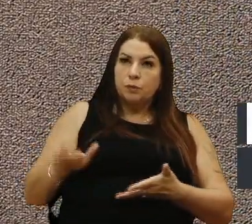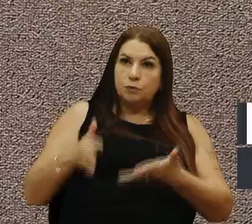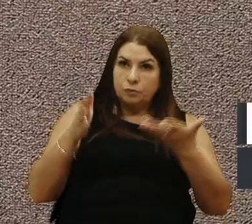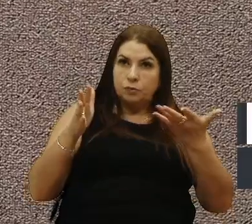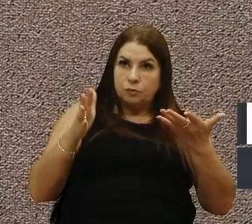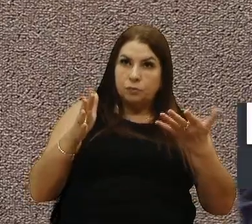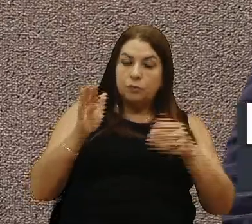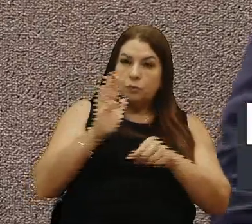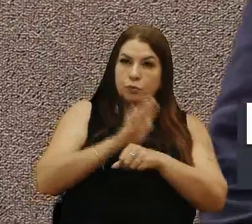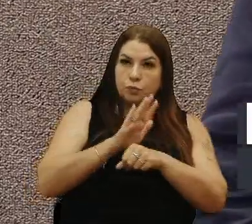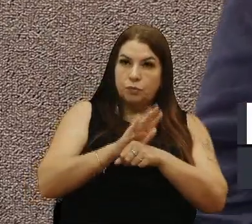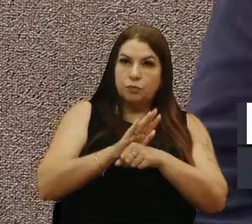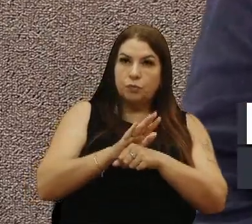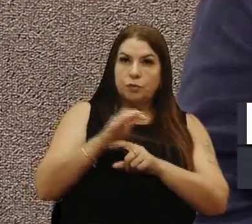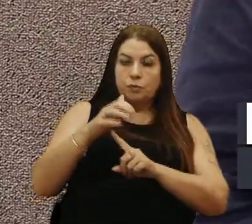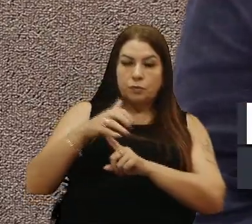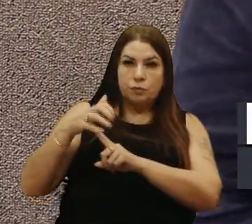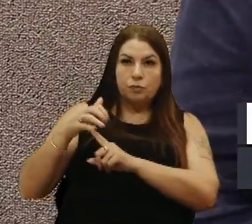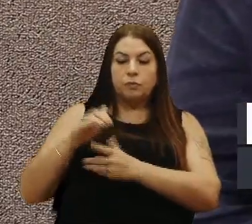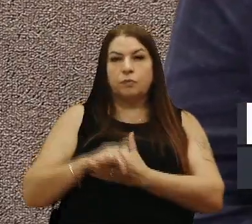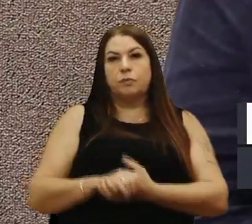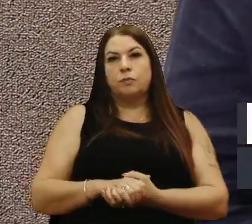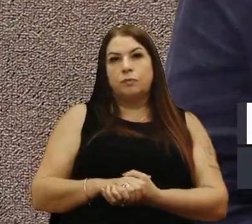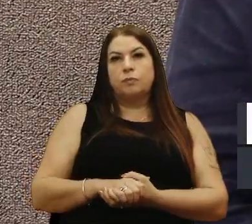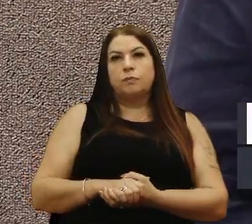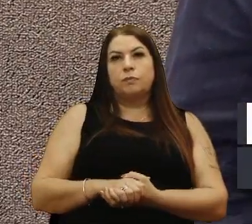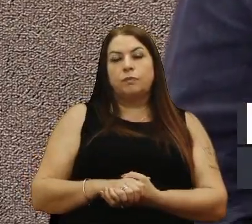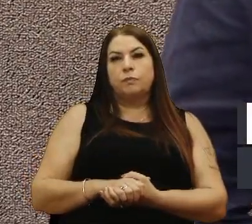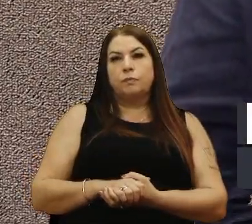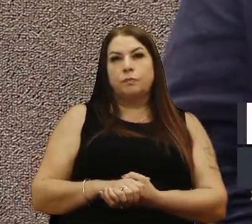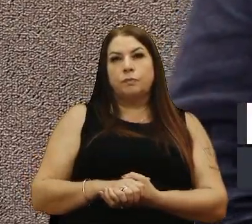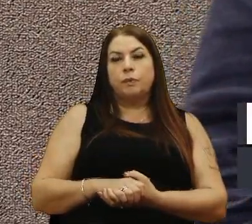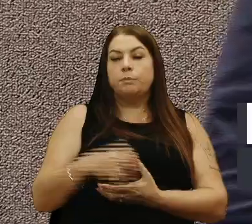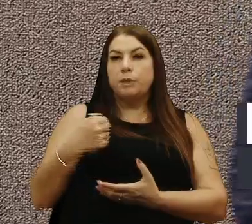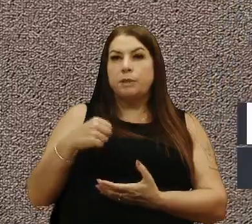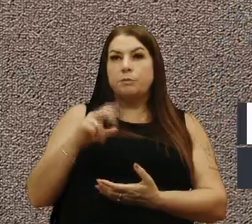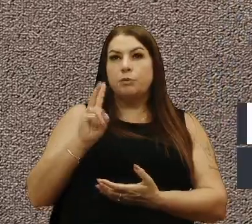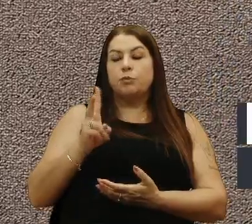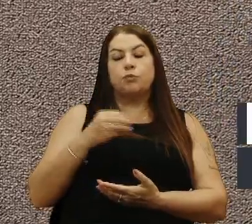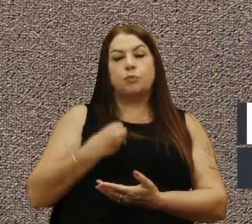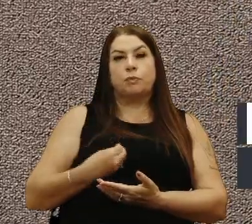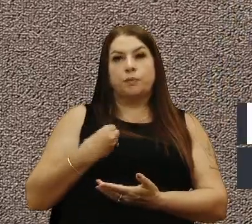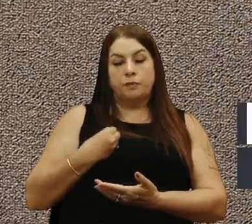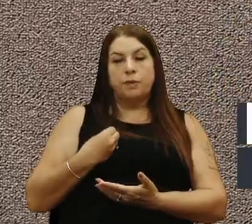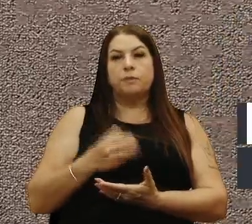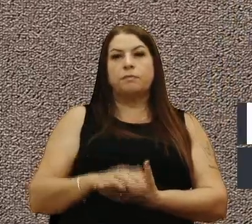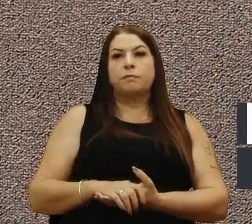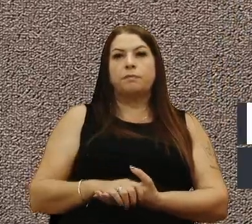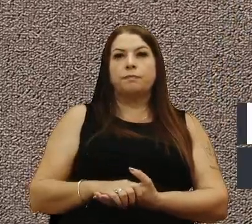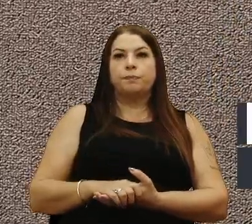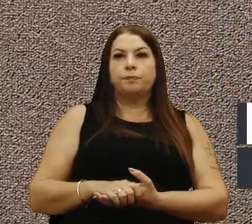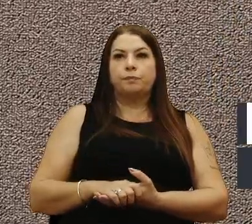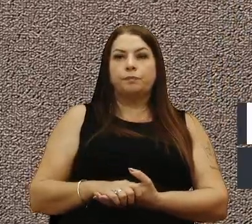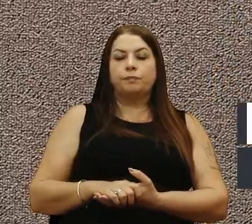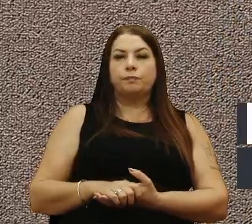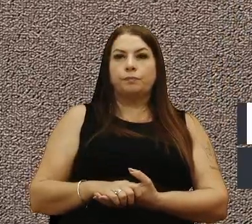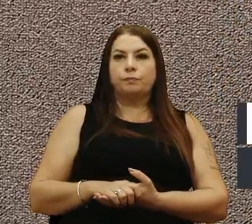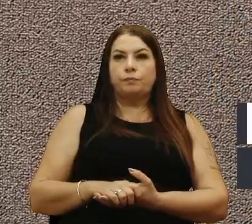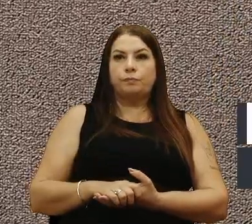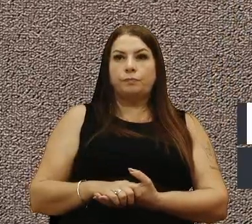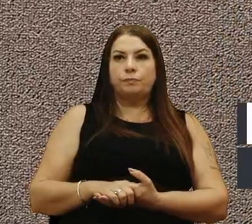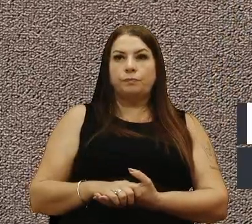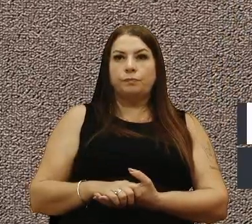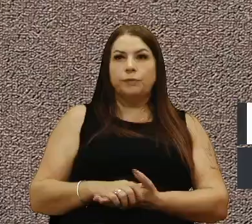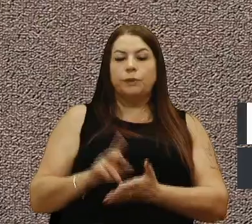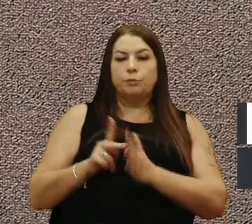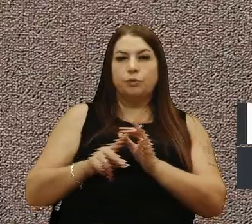incentivadora, colaboradora das feiras, e que precisam manter vivas, e que também, graças a